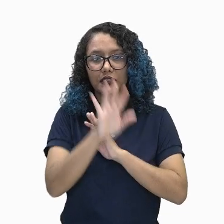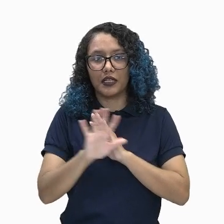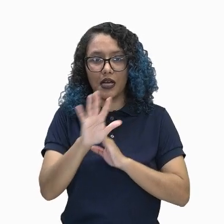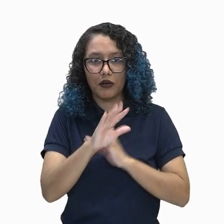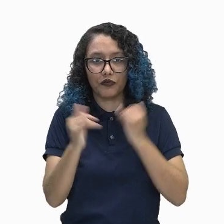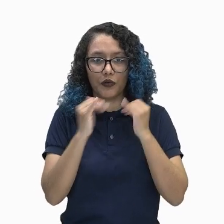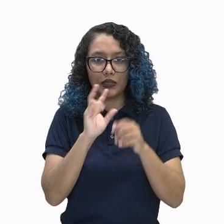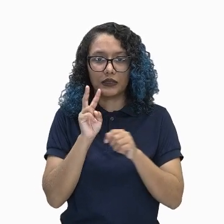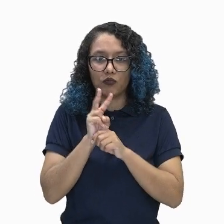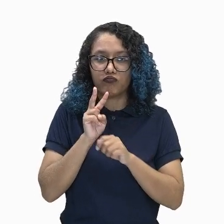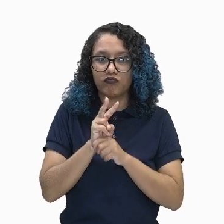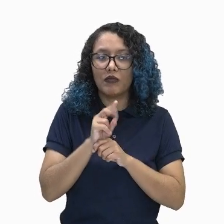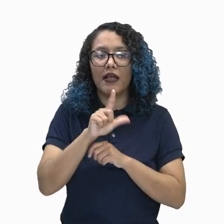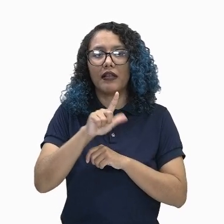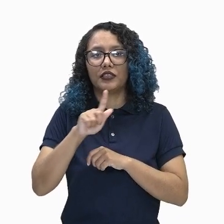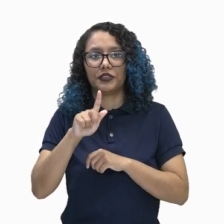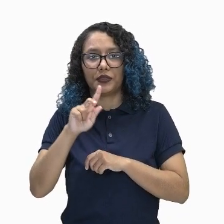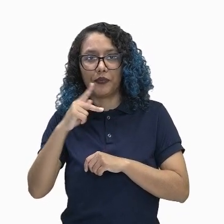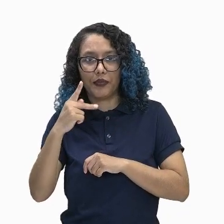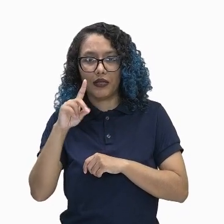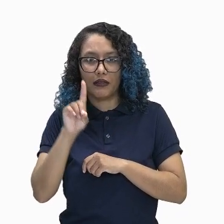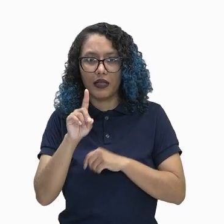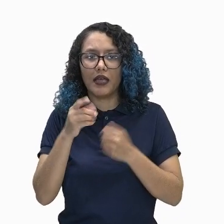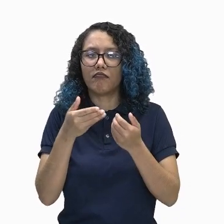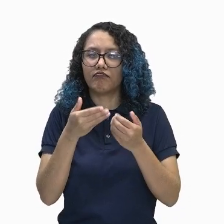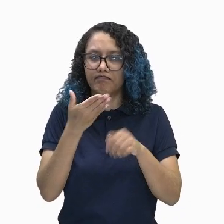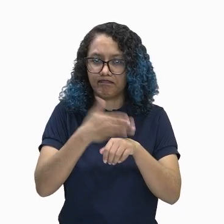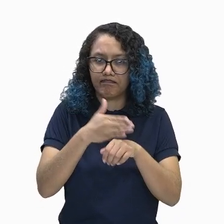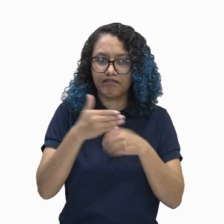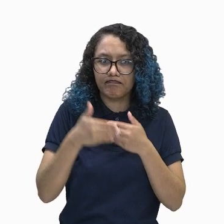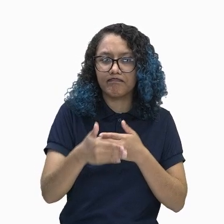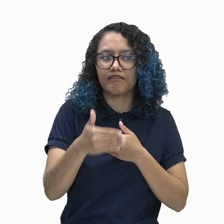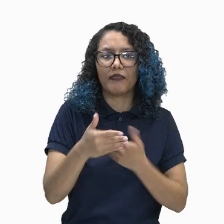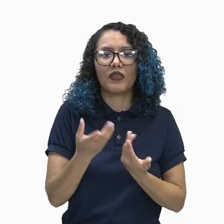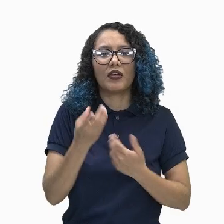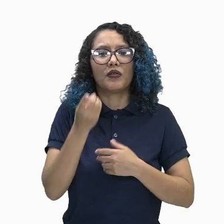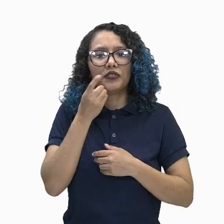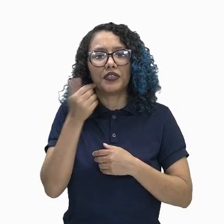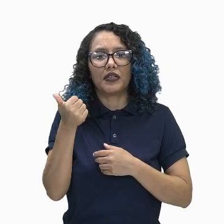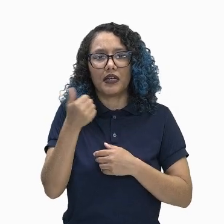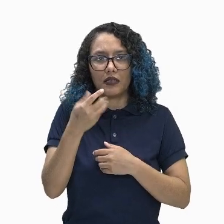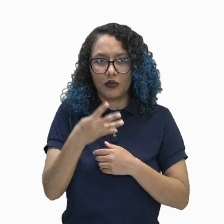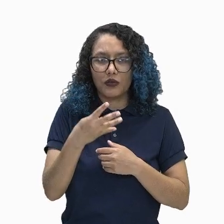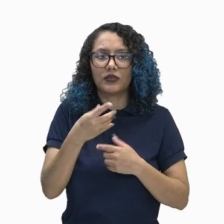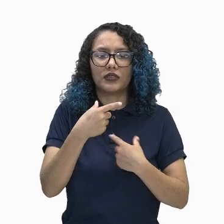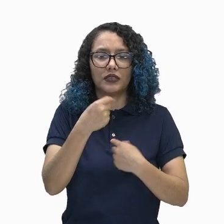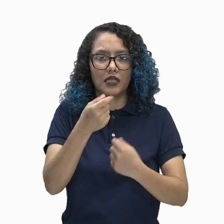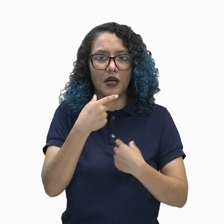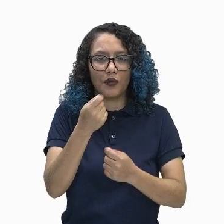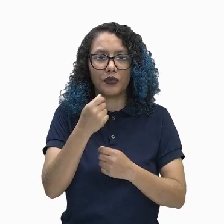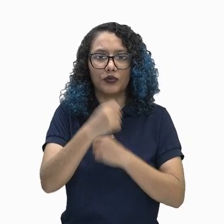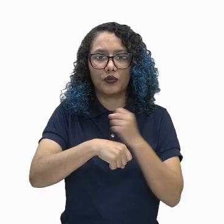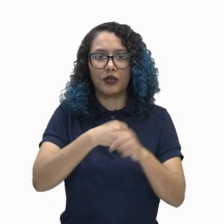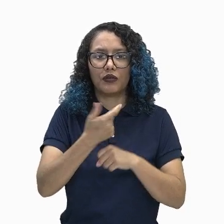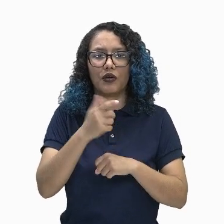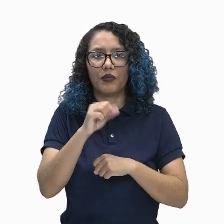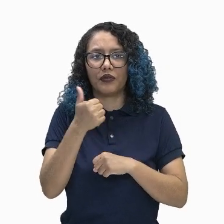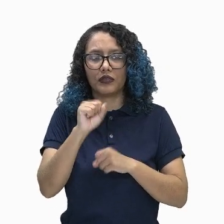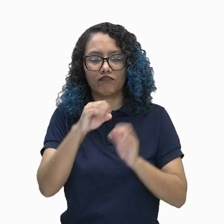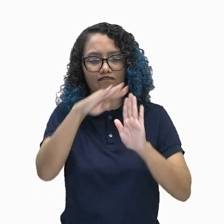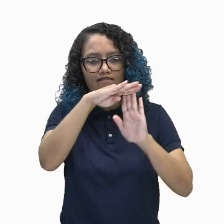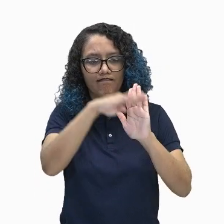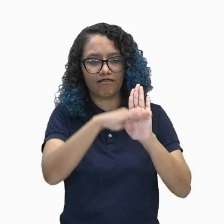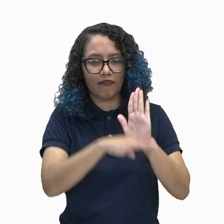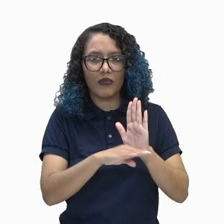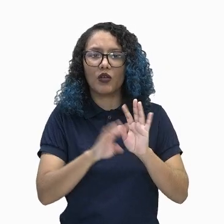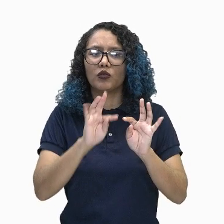Dados, a LGPD, entrou em vigor no Brasil em 14 de agosto de 2018, estabelecendo regras sobre a